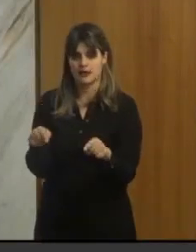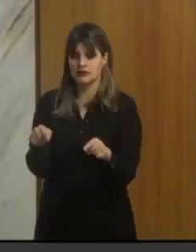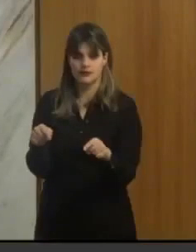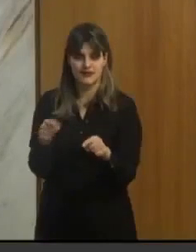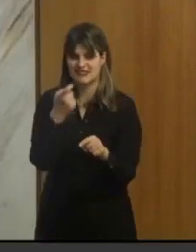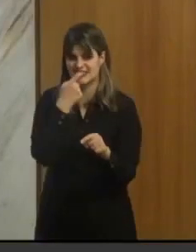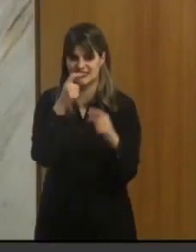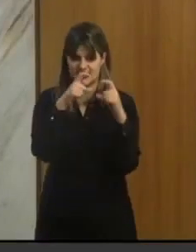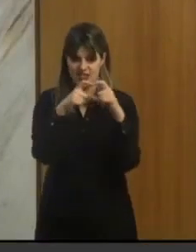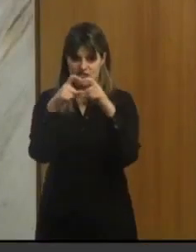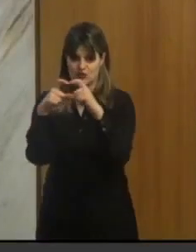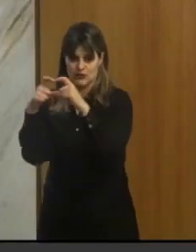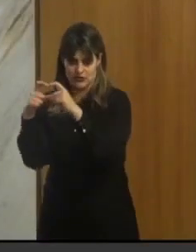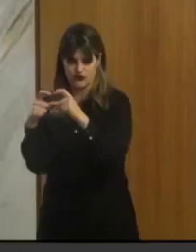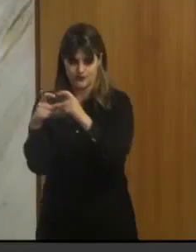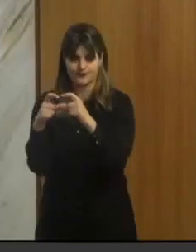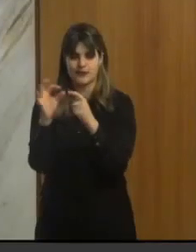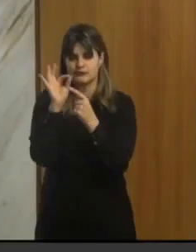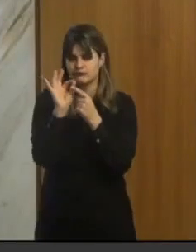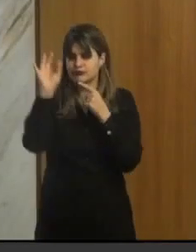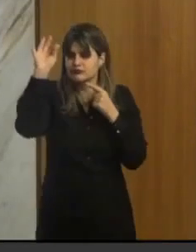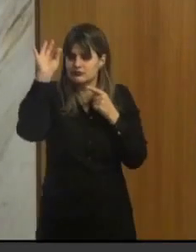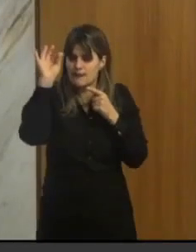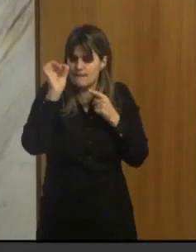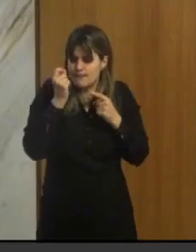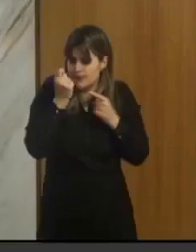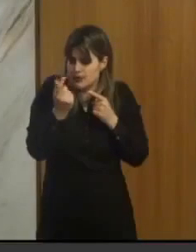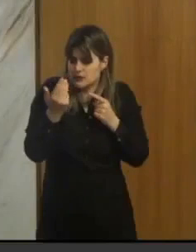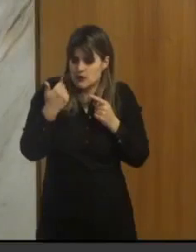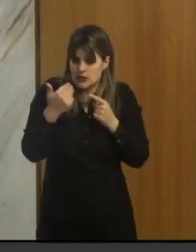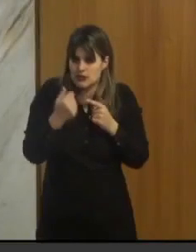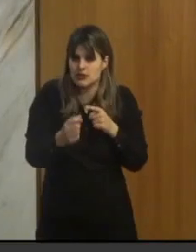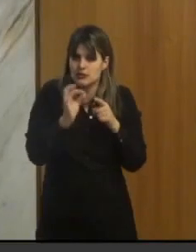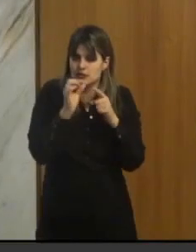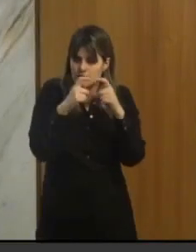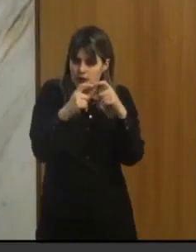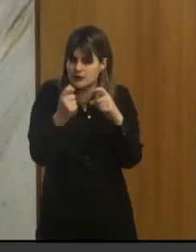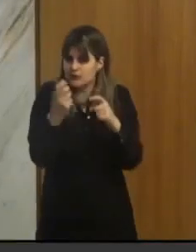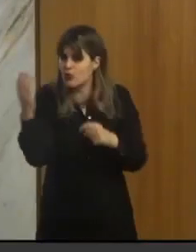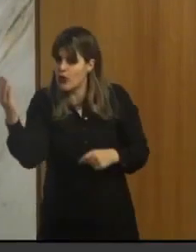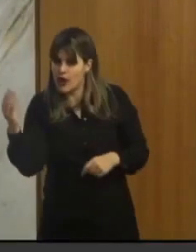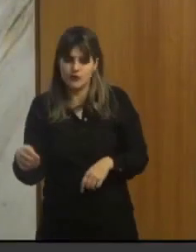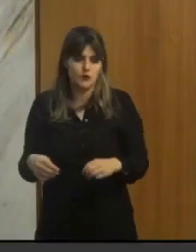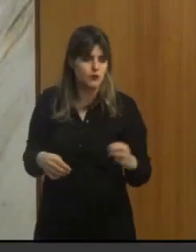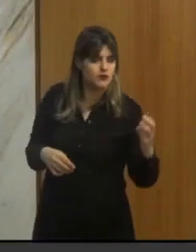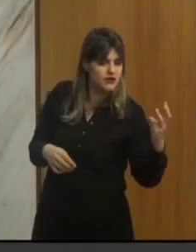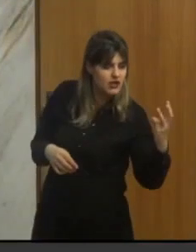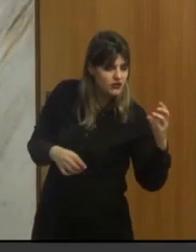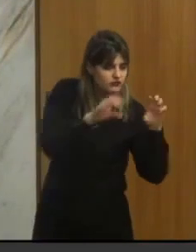ainda azulejos sevilhanos. São apontamentos pequeníssimos, são quatro azulejos num sítio, três azulejos no